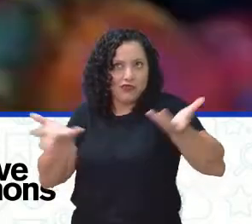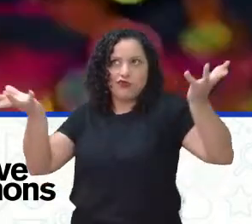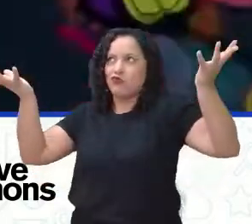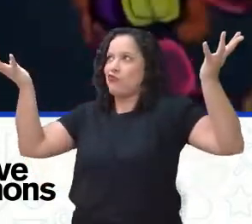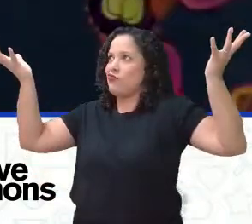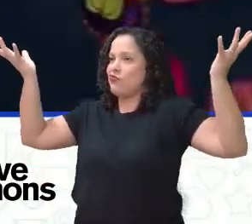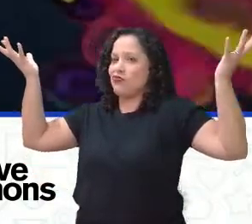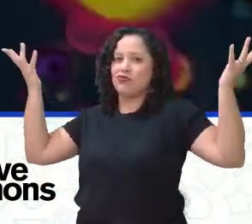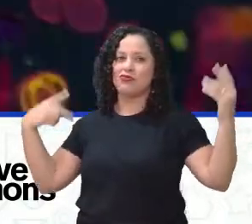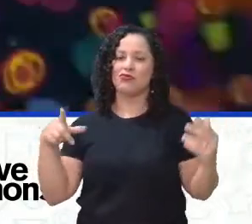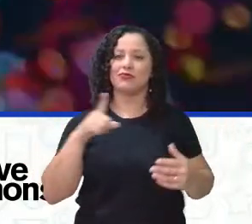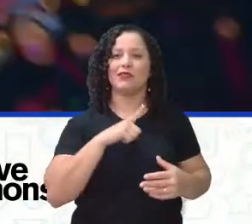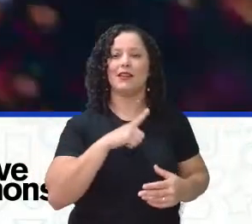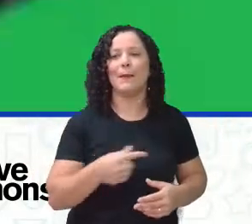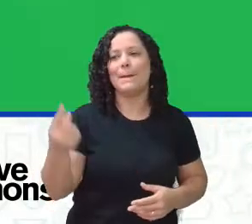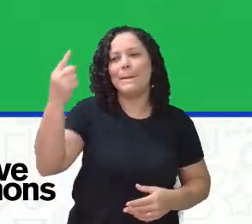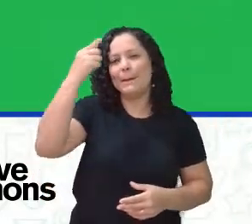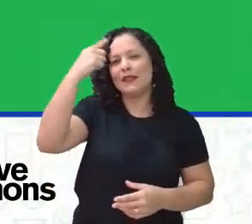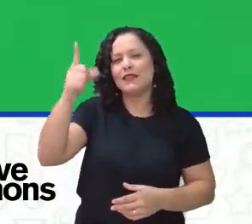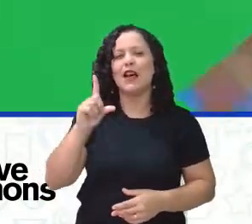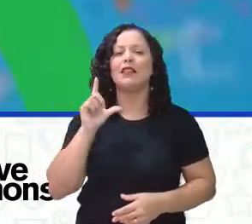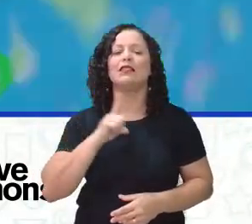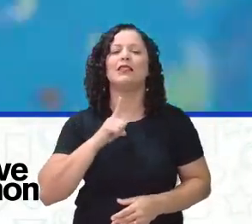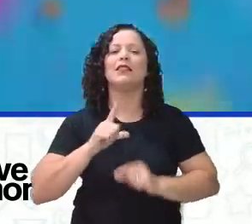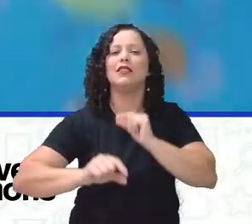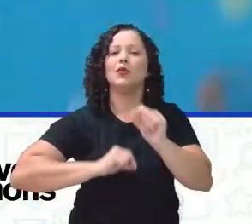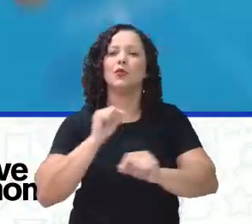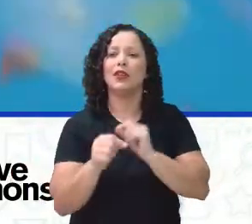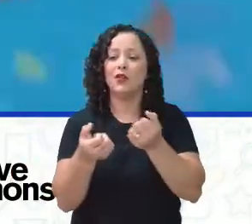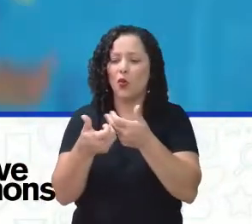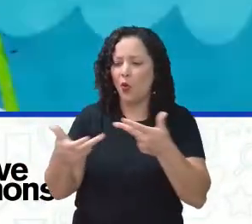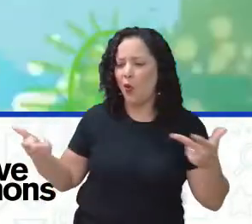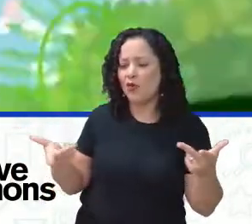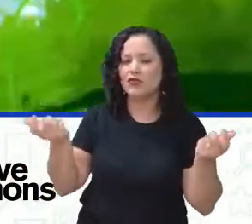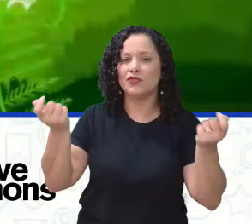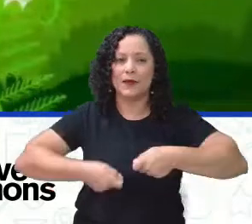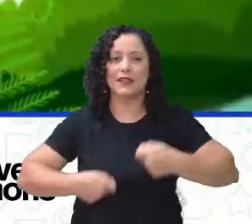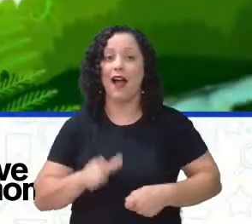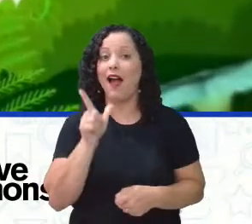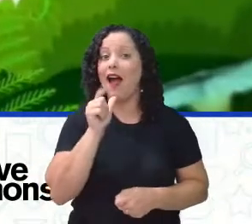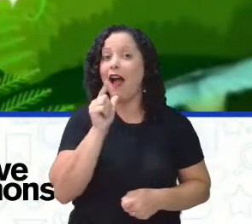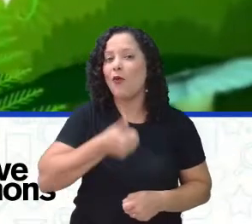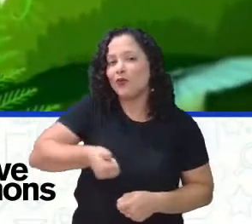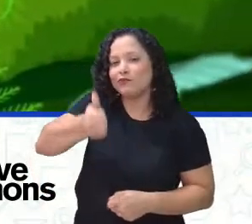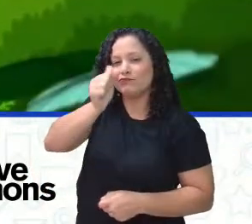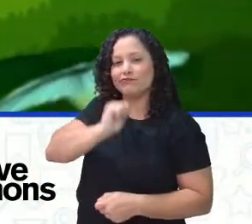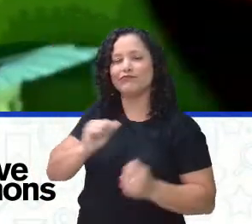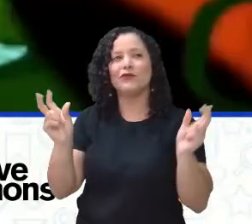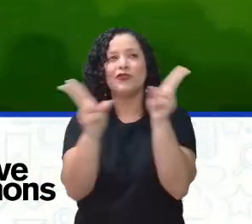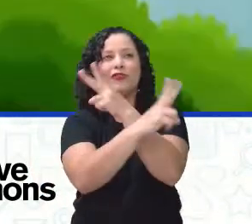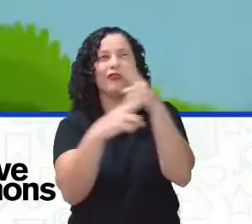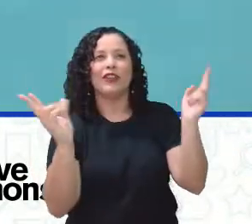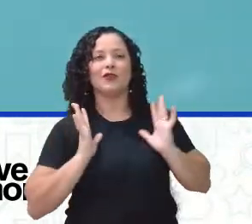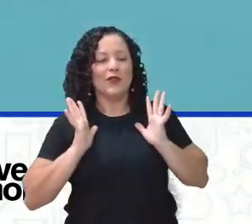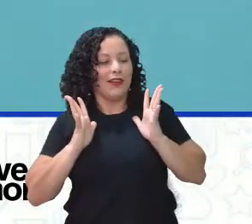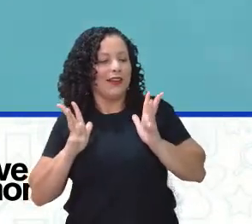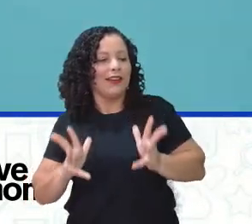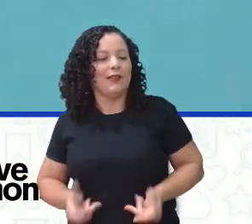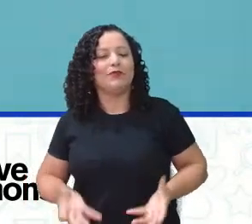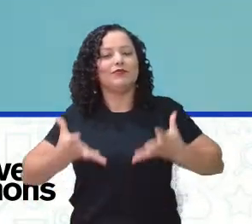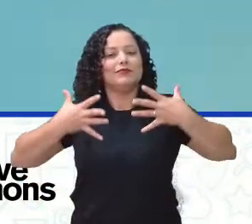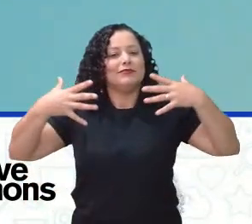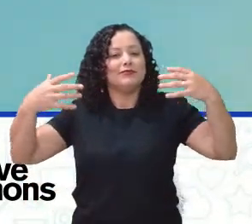você pensar, nós precisamos basicamente das mesmas coisas: água fresca, ar limpo e comida saudável. A